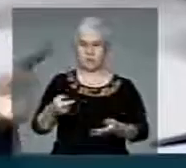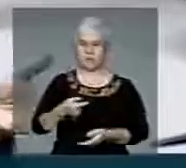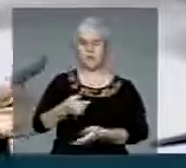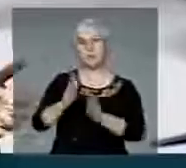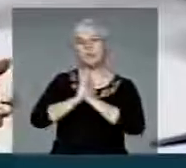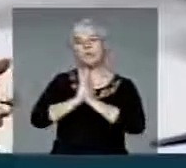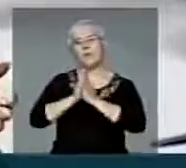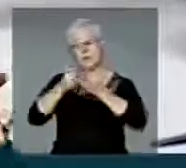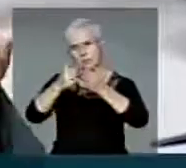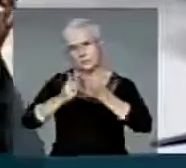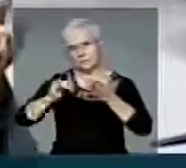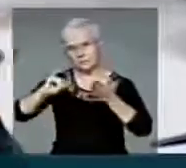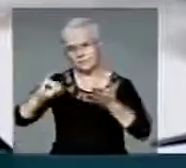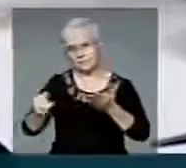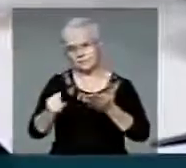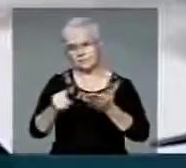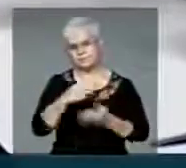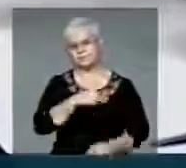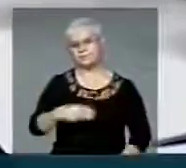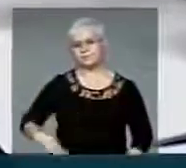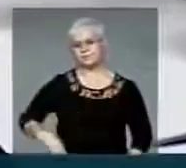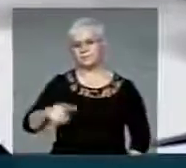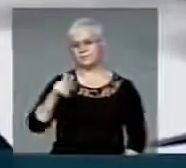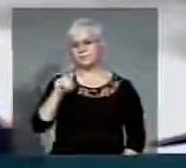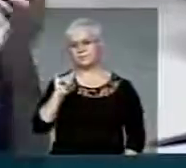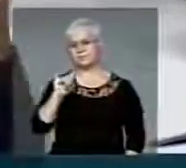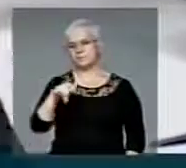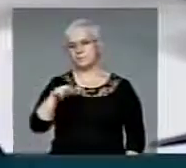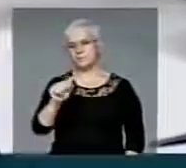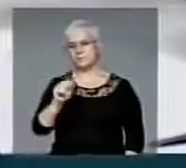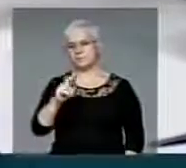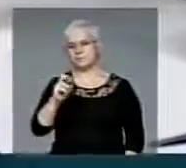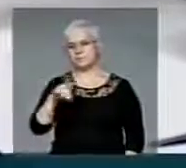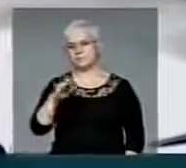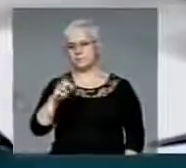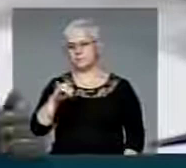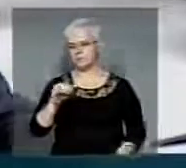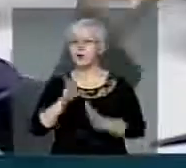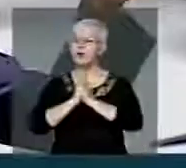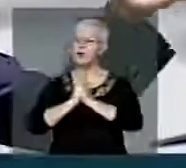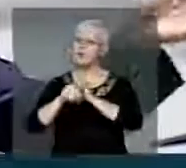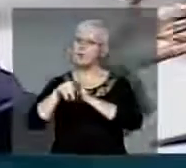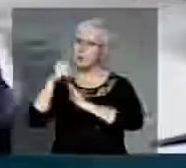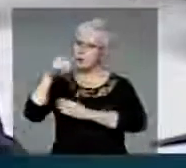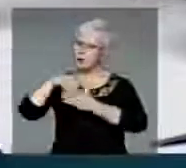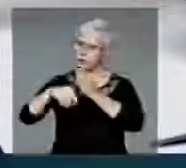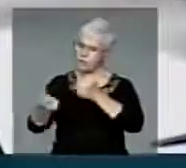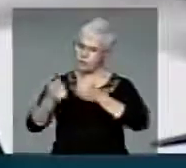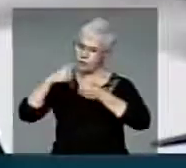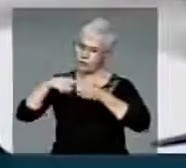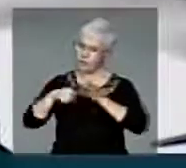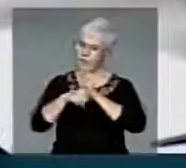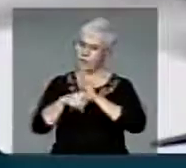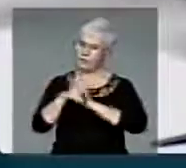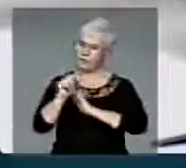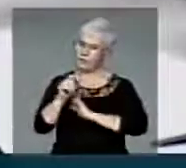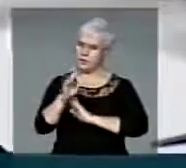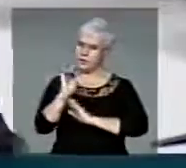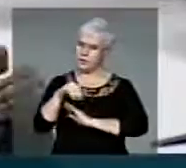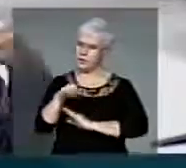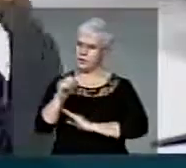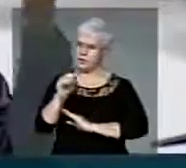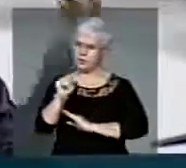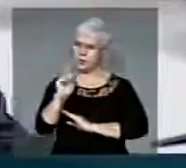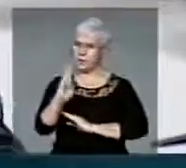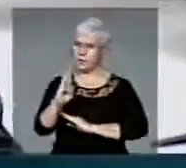faço um apelo ao ministro Gilmar Mendes, que devolva o voto dele sobre a ADIM da OAB,